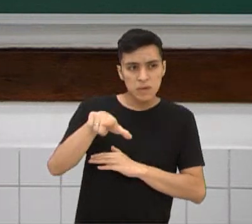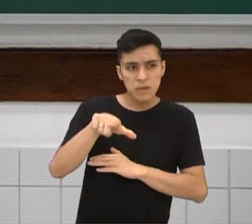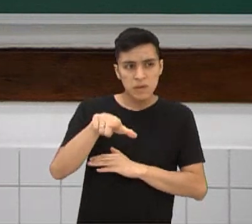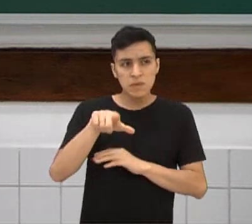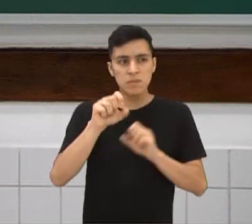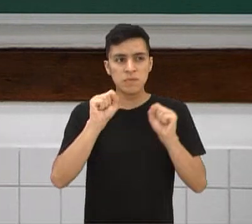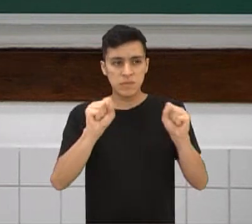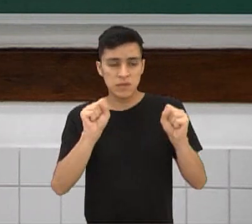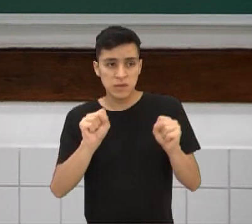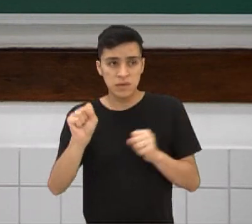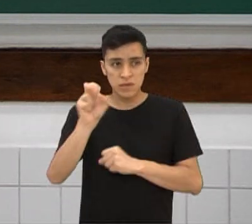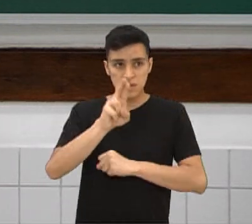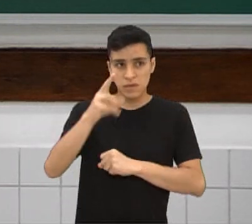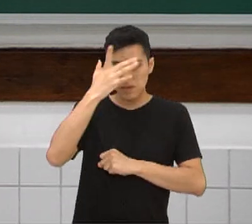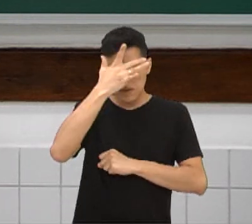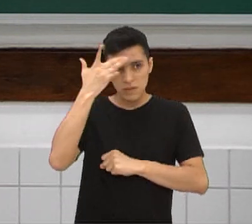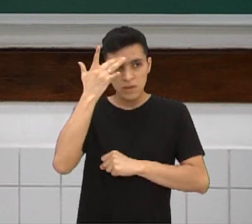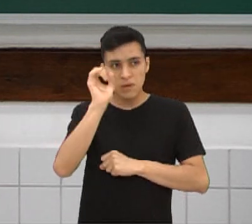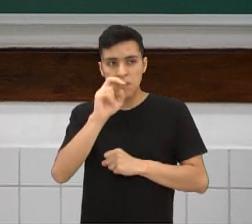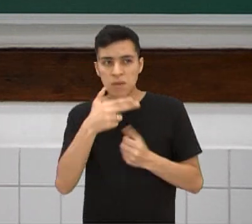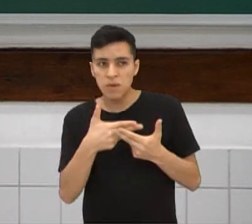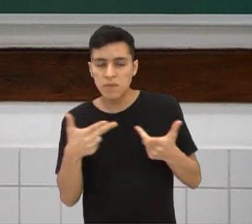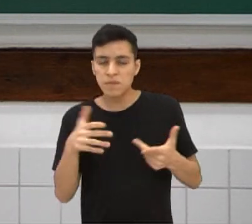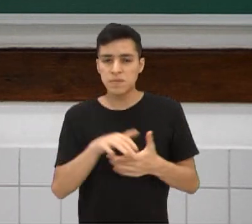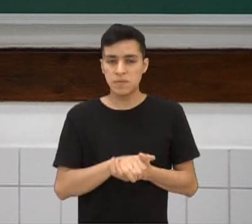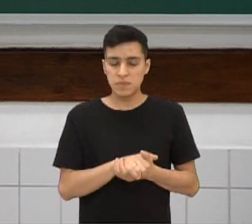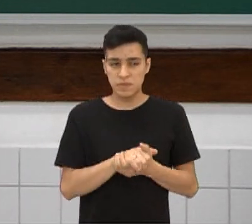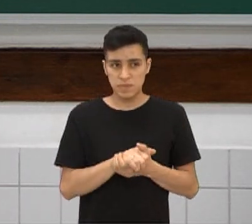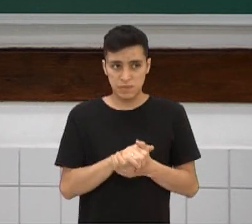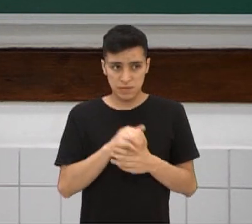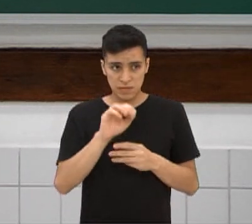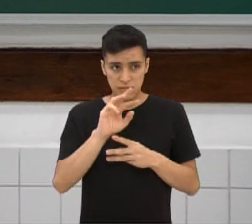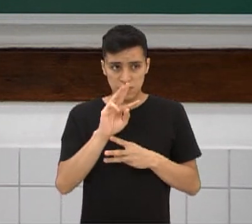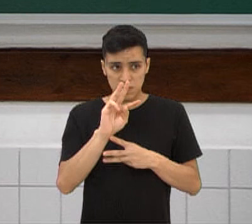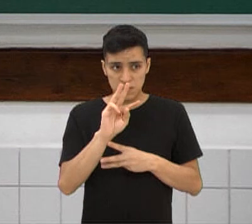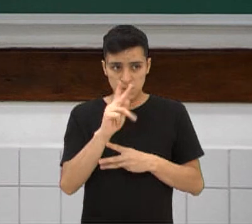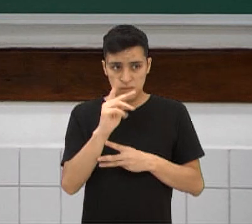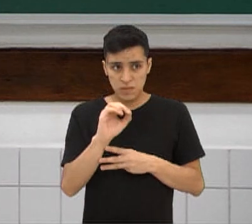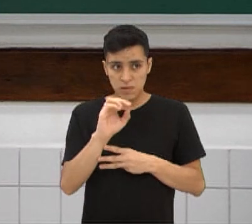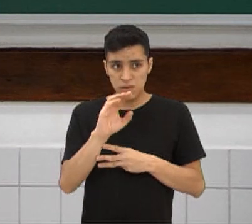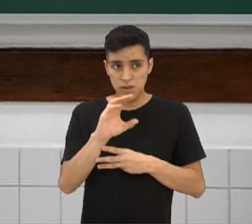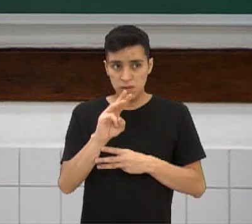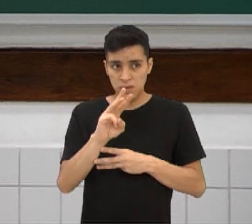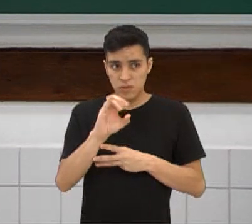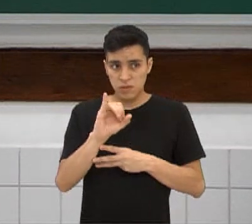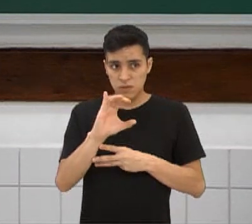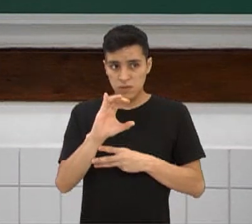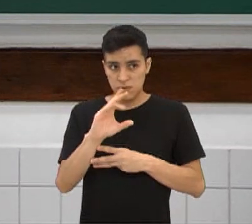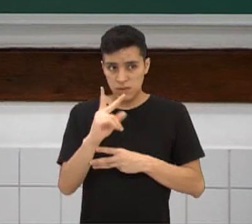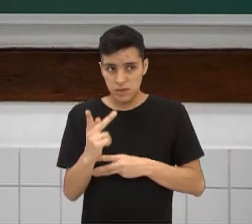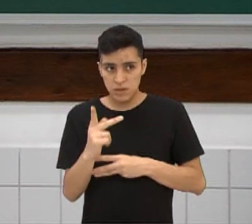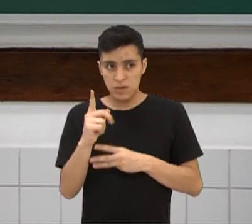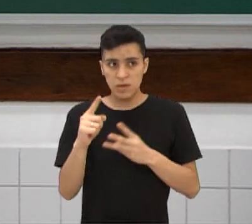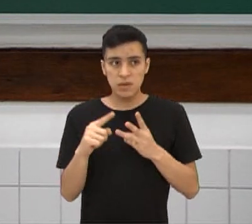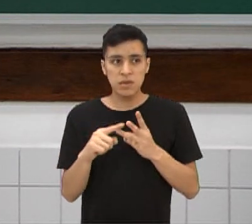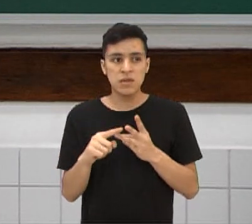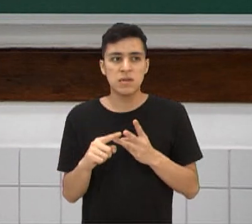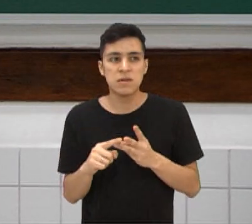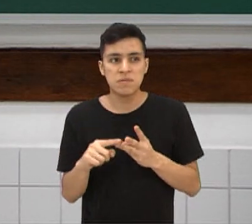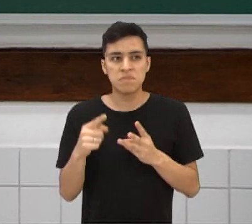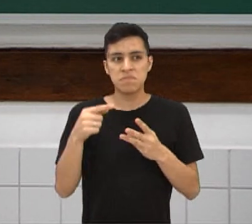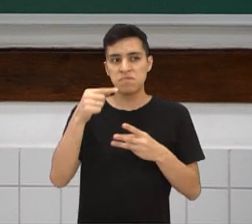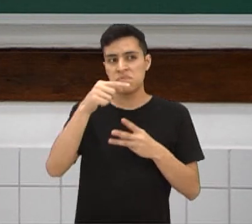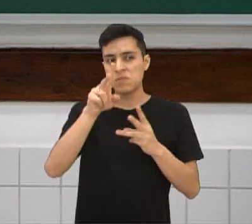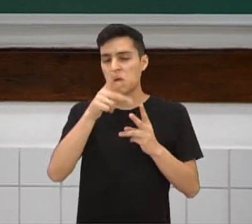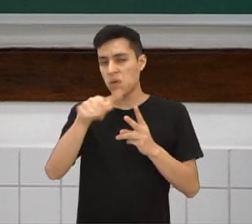para a pessoa quanto para a coisa. Então, nesse caso, who para a pessoa, which para a coisa e that podemos usar para